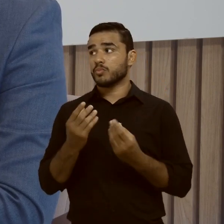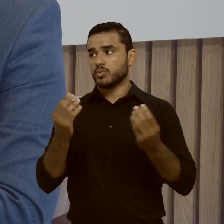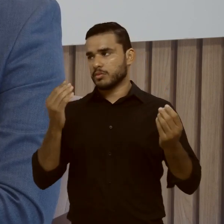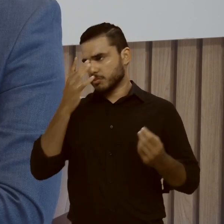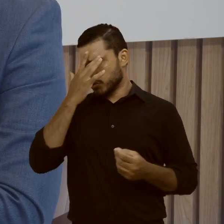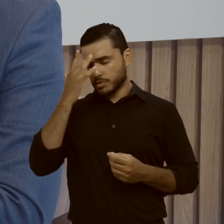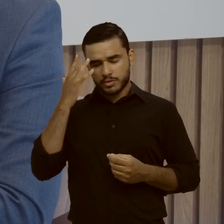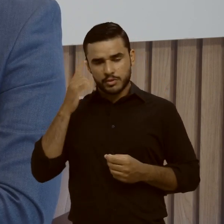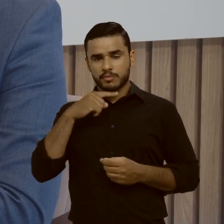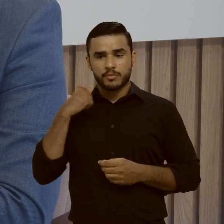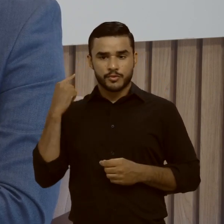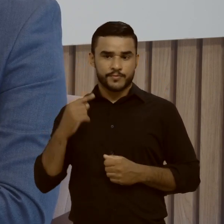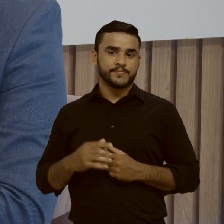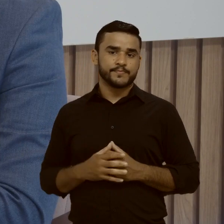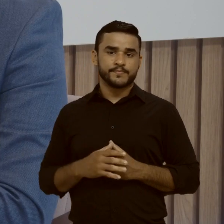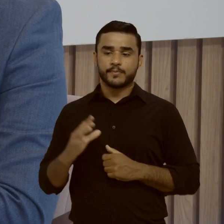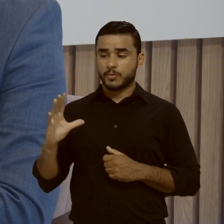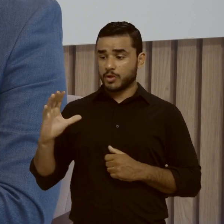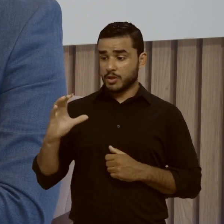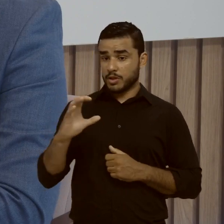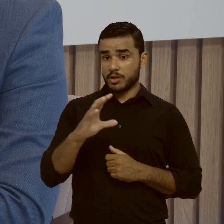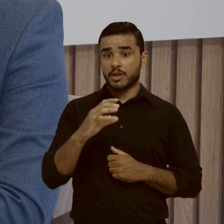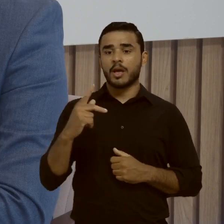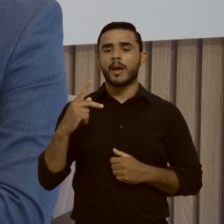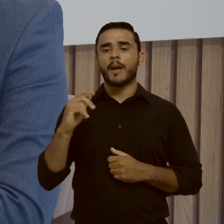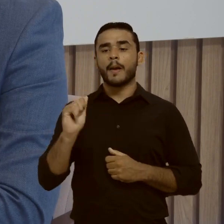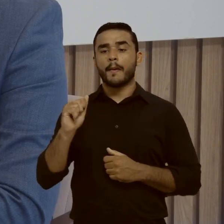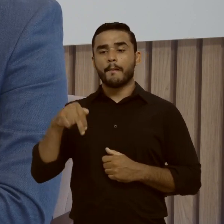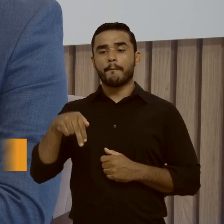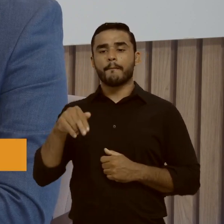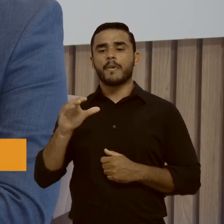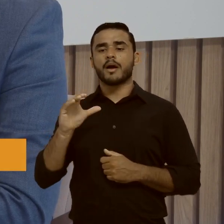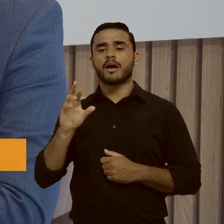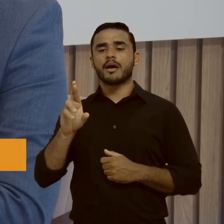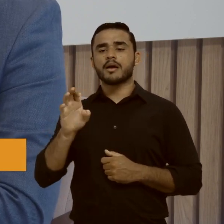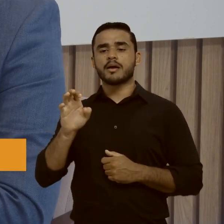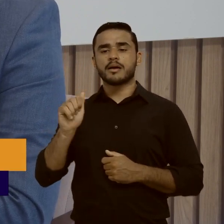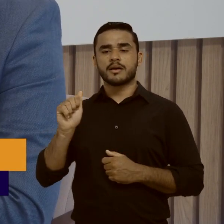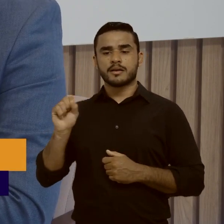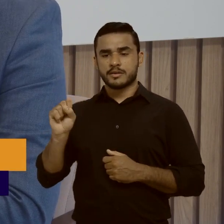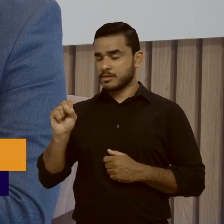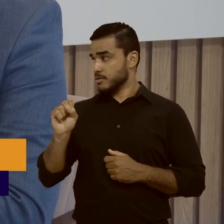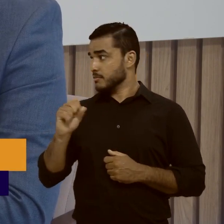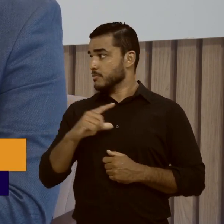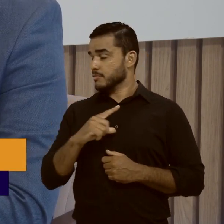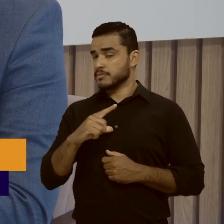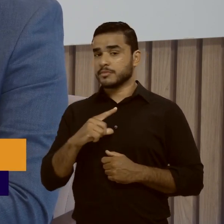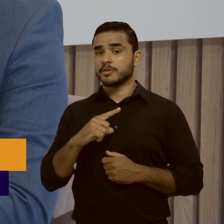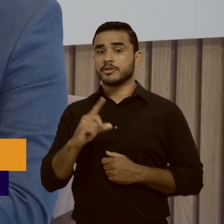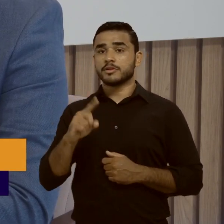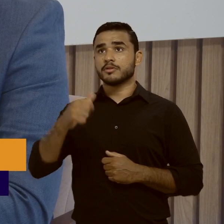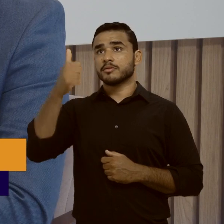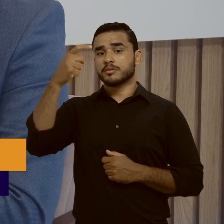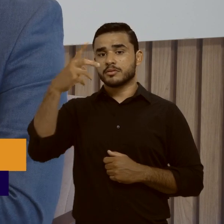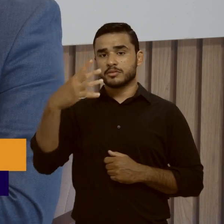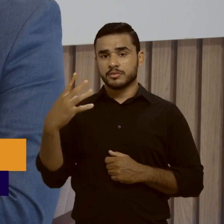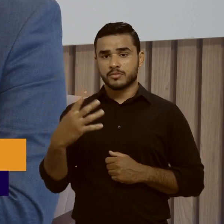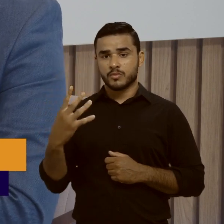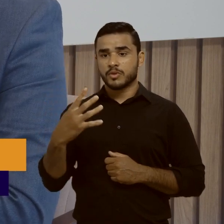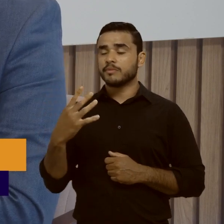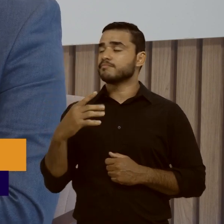ideia, o câncer de pâncreas hoje, ele está em 4º lugar no Brasil dos cânceres que mais